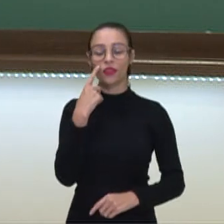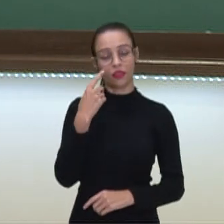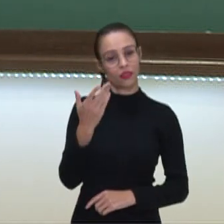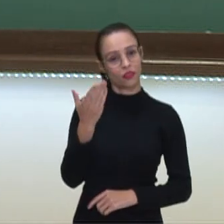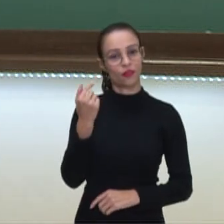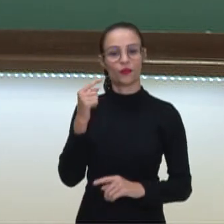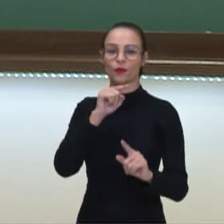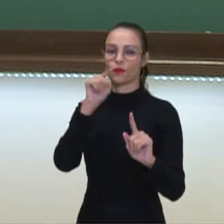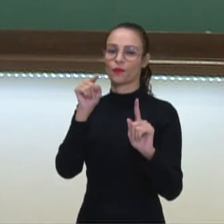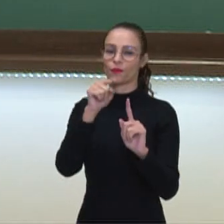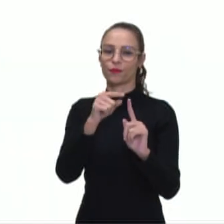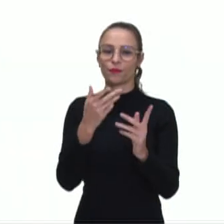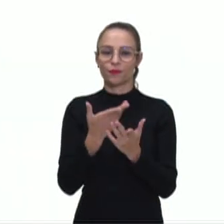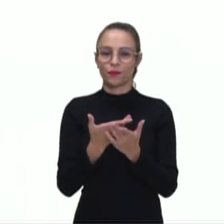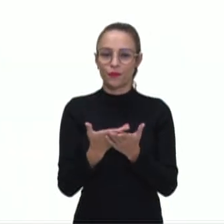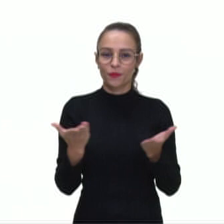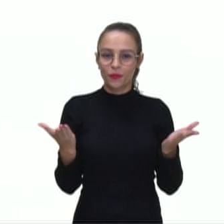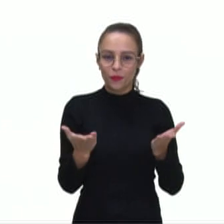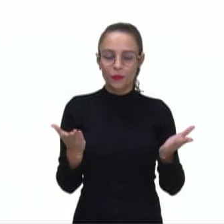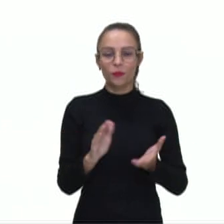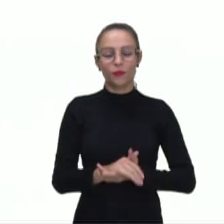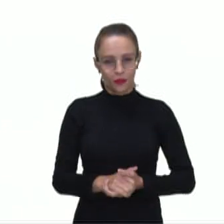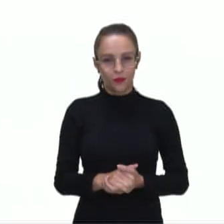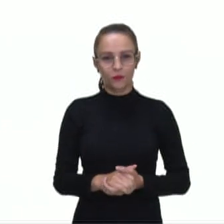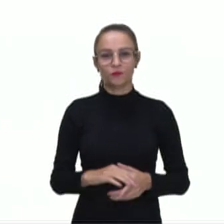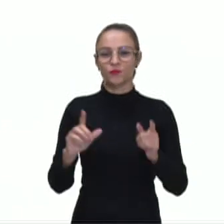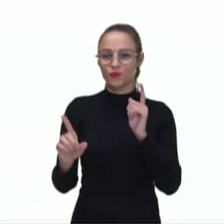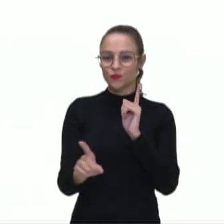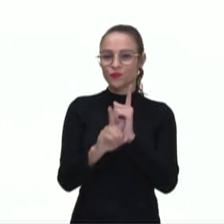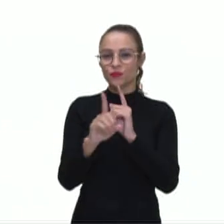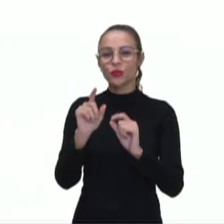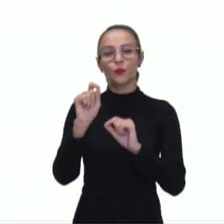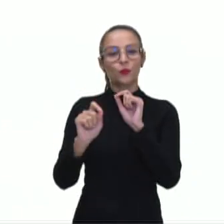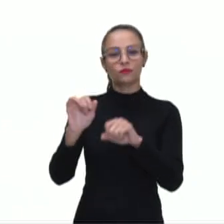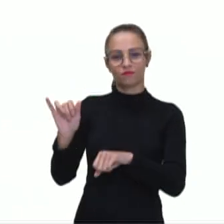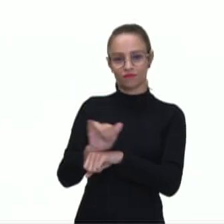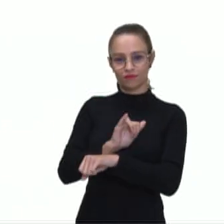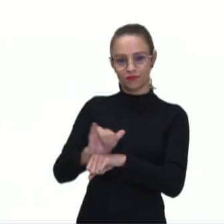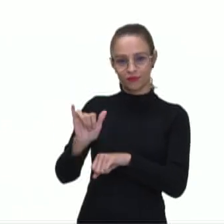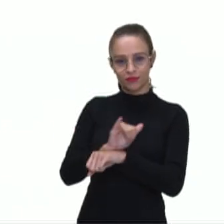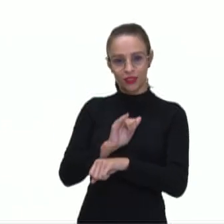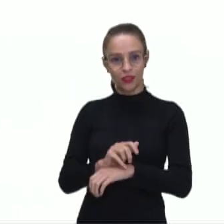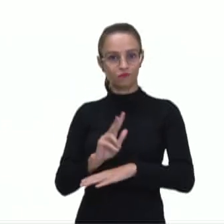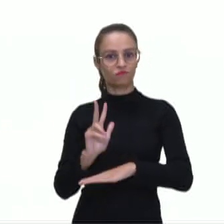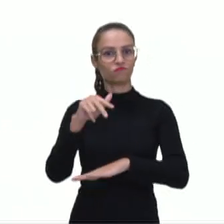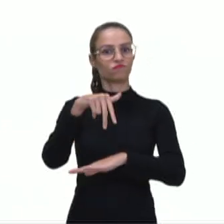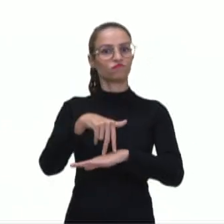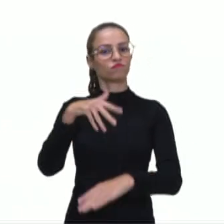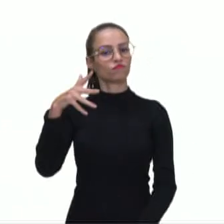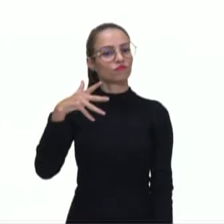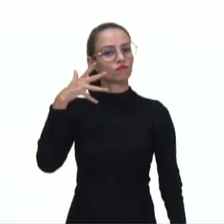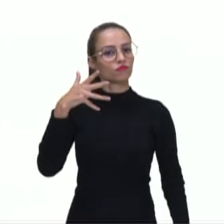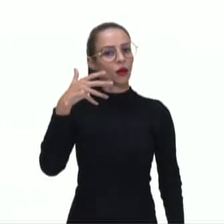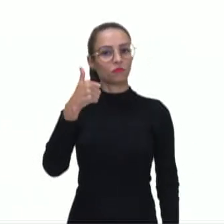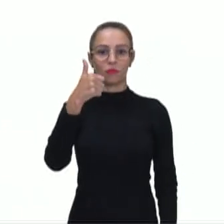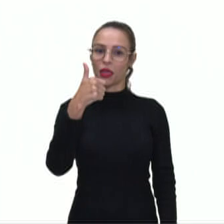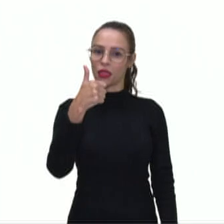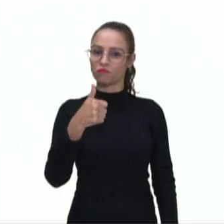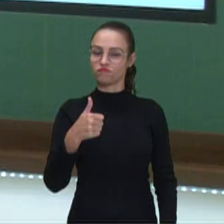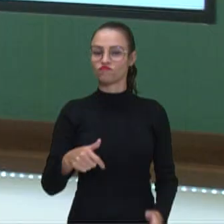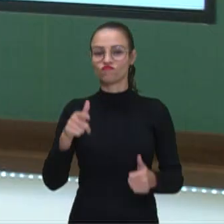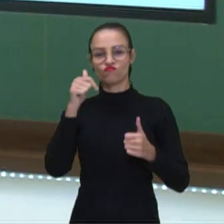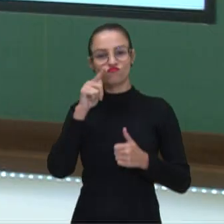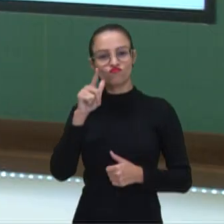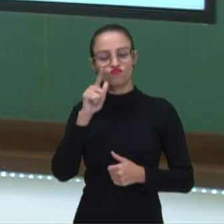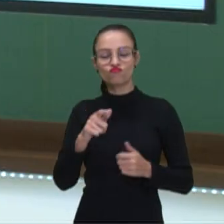objetivo da aula de hoje, né? Identificar estratégias para falar bem em público e com desenvoltura, né?